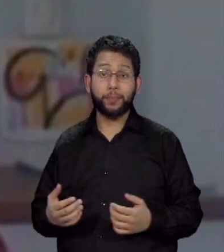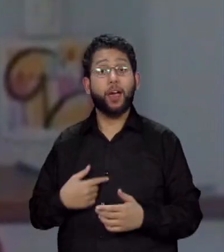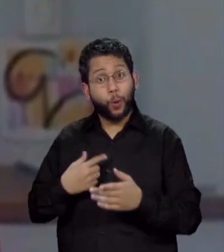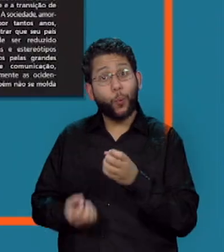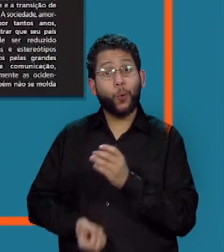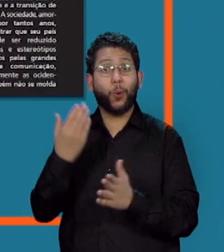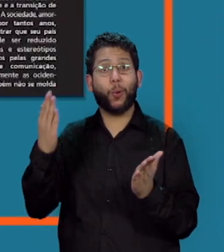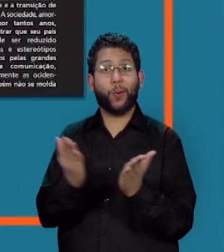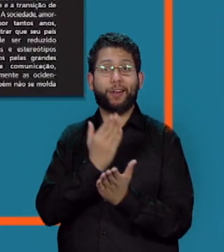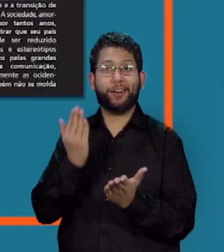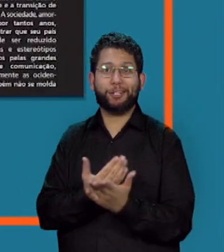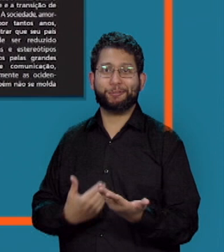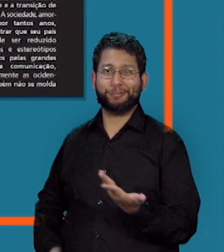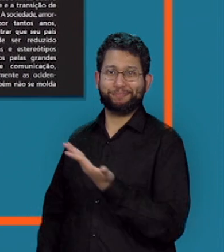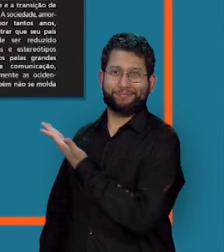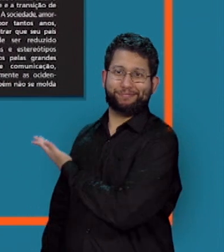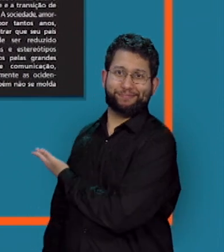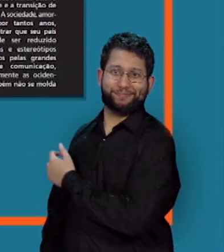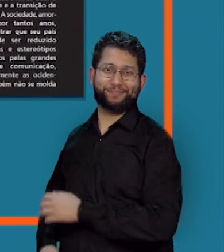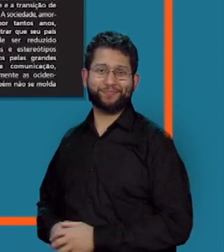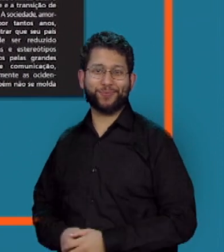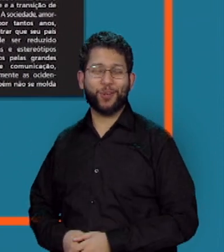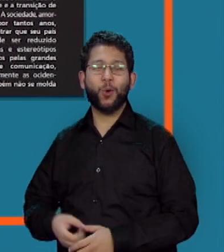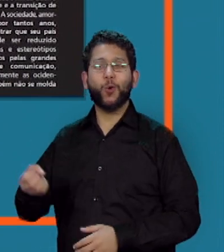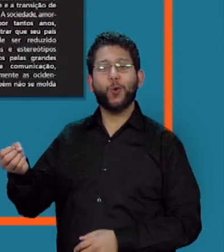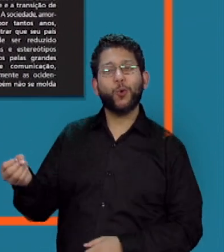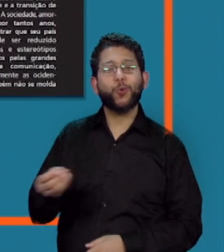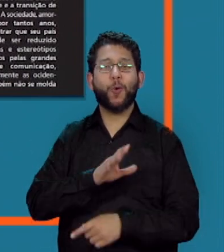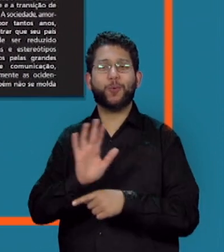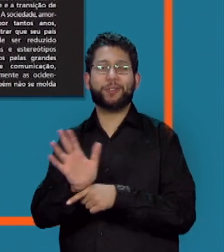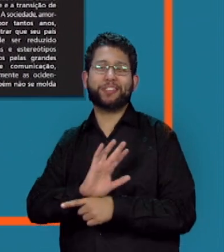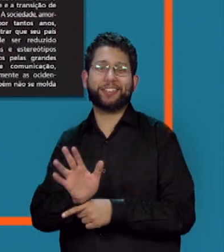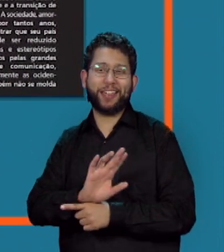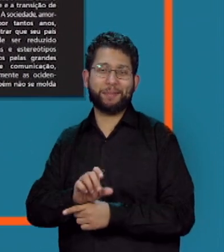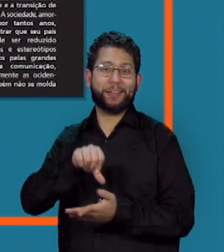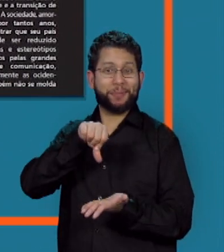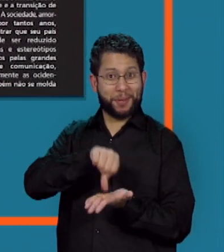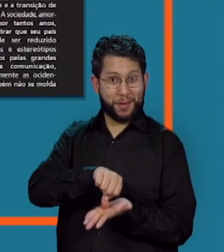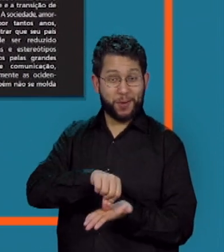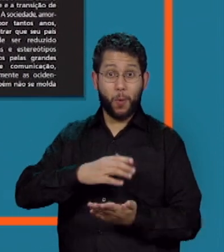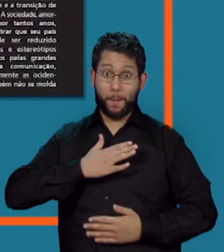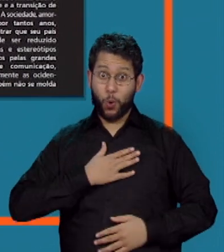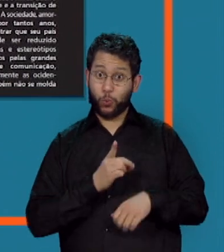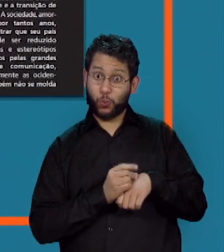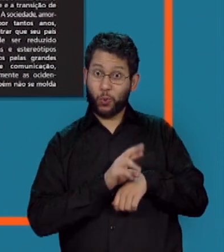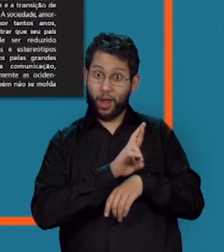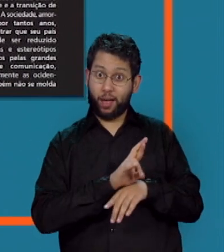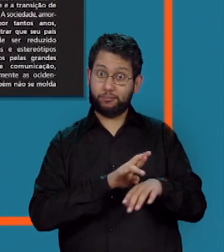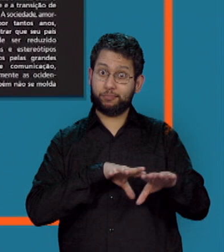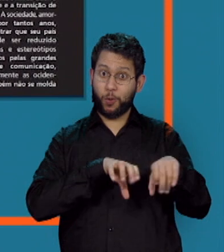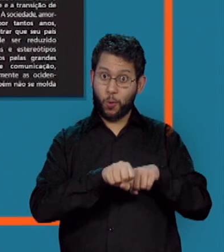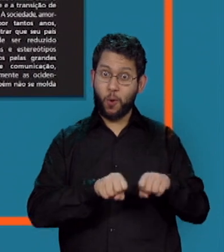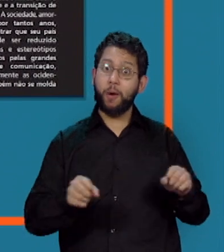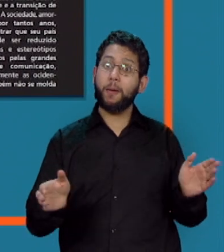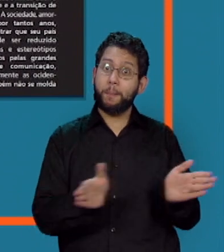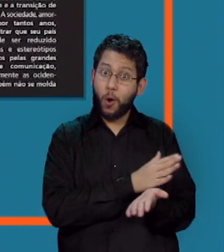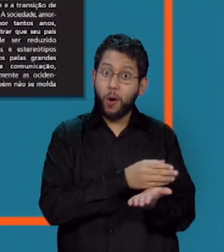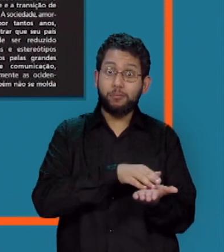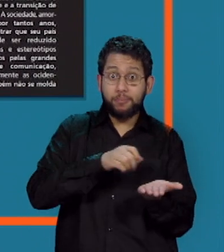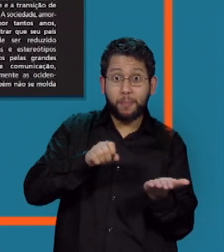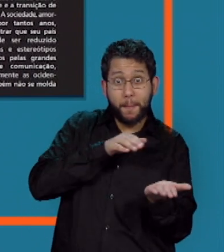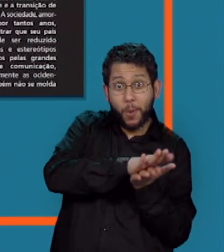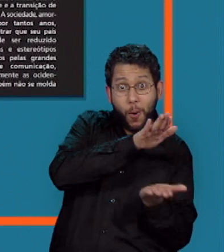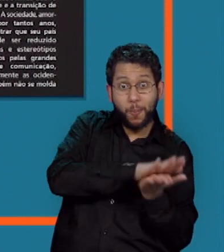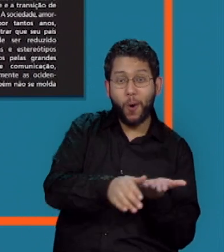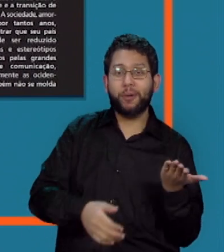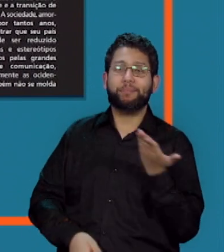livro, que foi o livro Novo Cinema Iraniano, foi o resultado do meu doutorado. Foi um livro apoiado pela FAPESP, é uma agência de